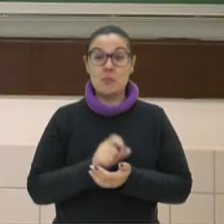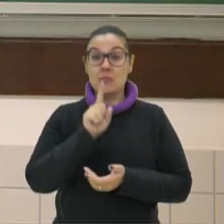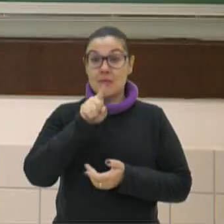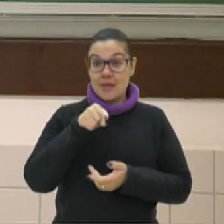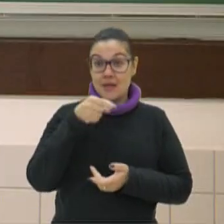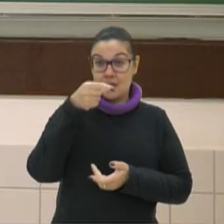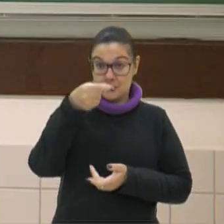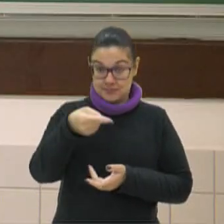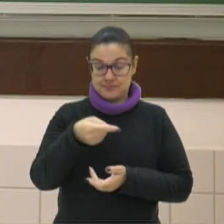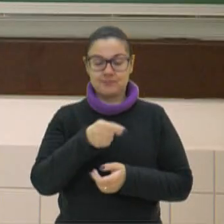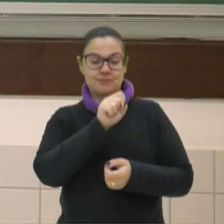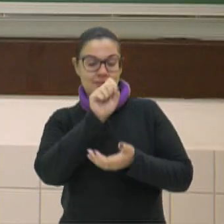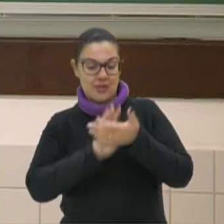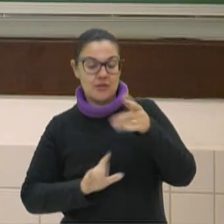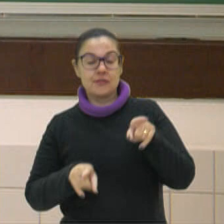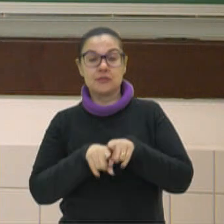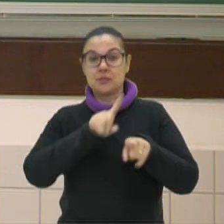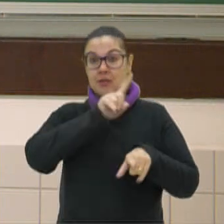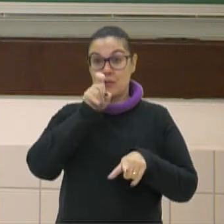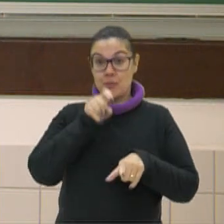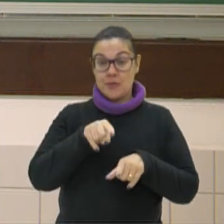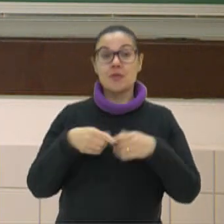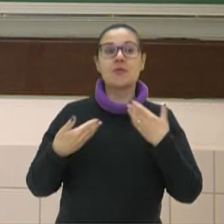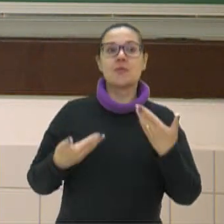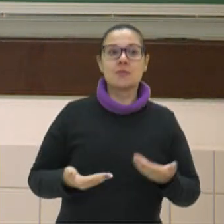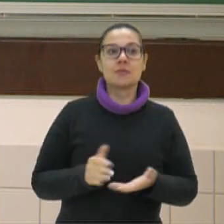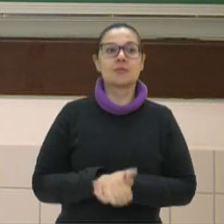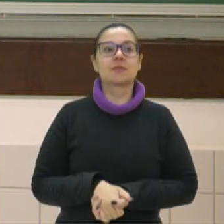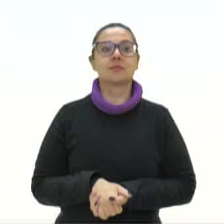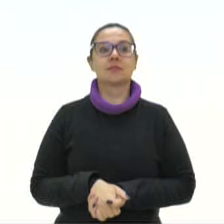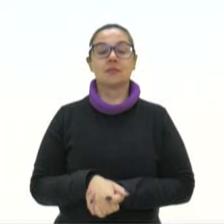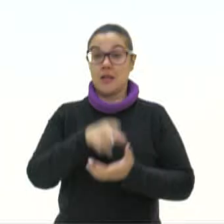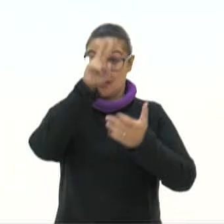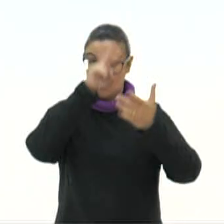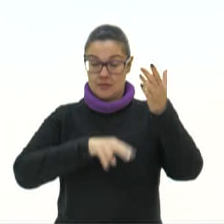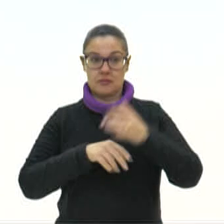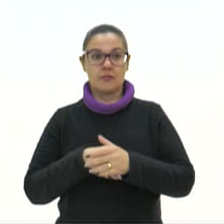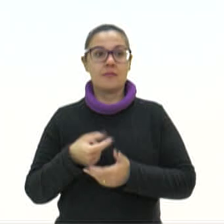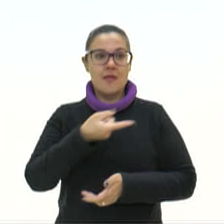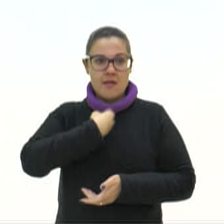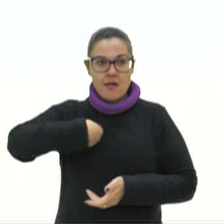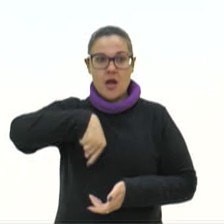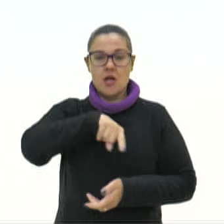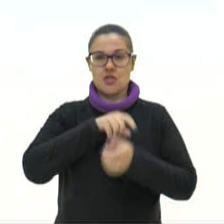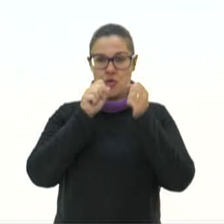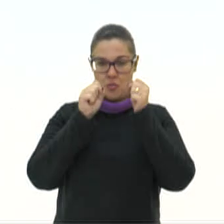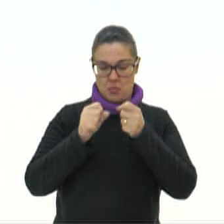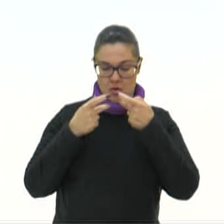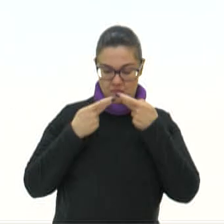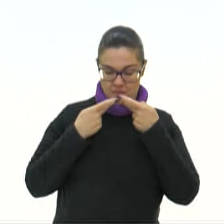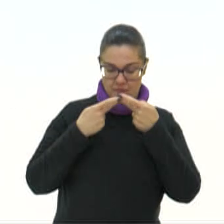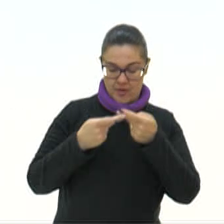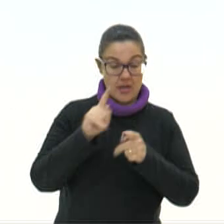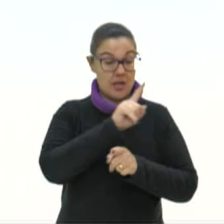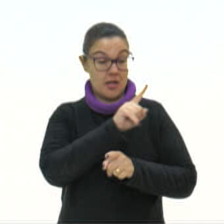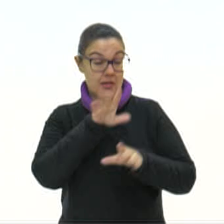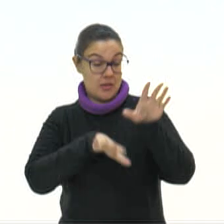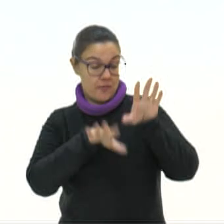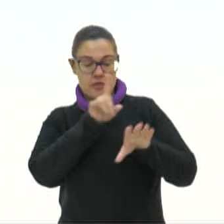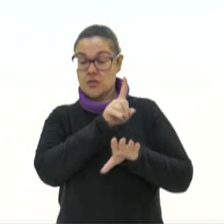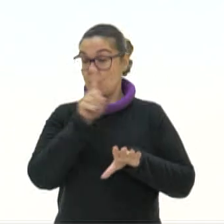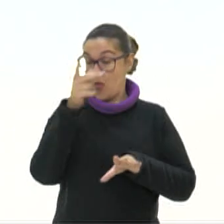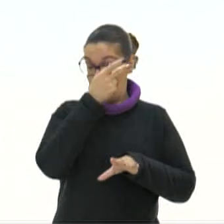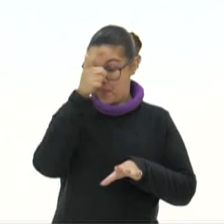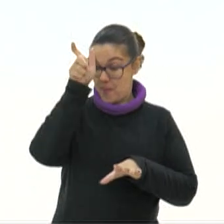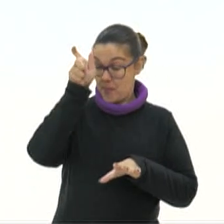próxima atividade também é um quiz que diz o seguinte: leia, a gente pode dizer que talvez ele não fosse uma pessoa do